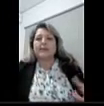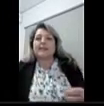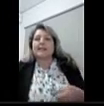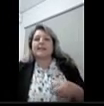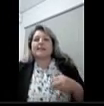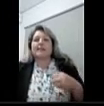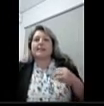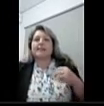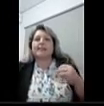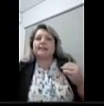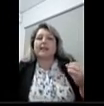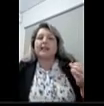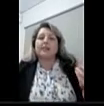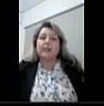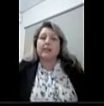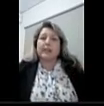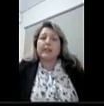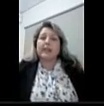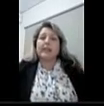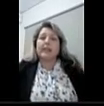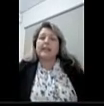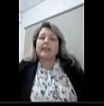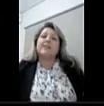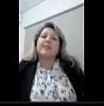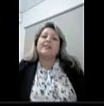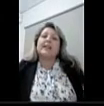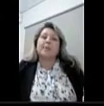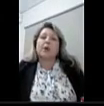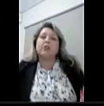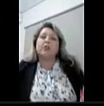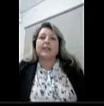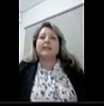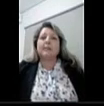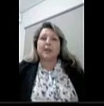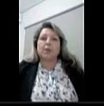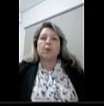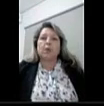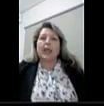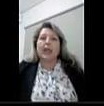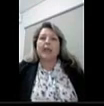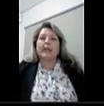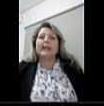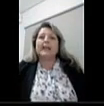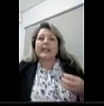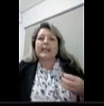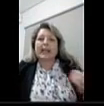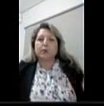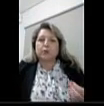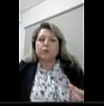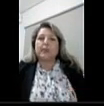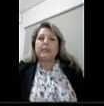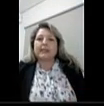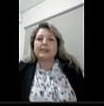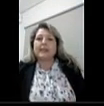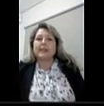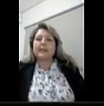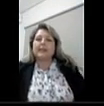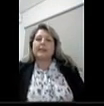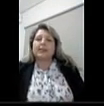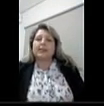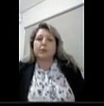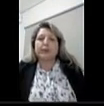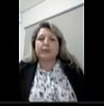todas as salas que tem assistente, e às vezes ela pode ter também um colega que ajude nessa